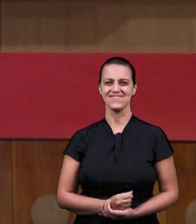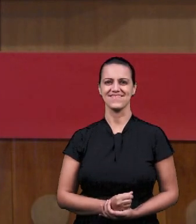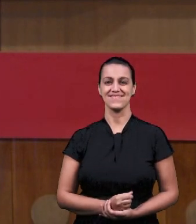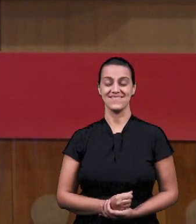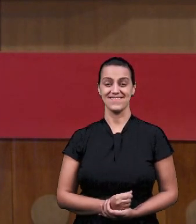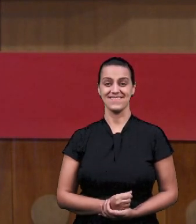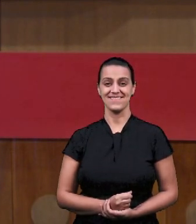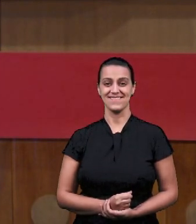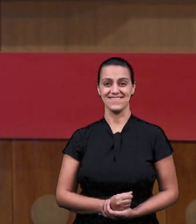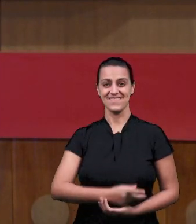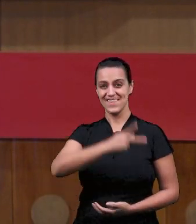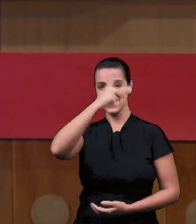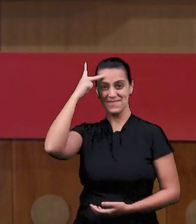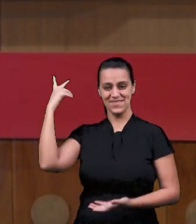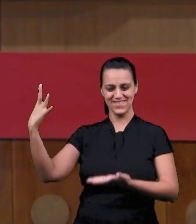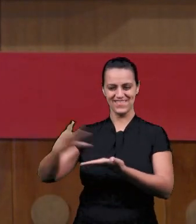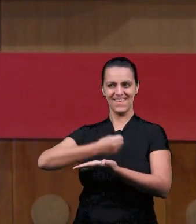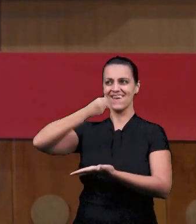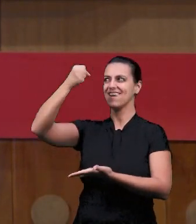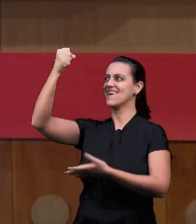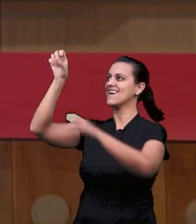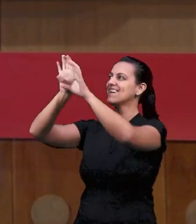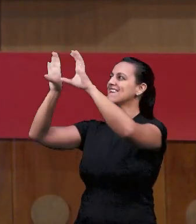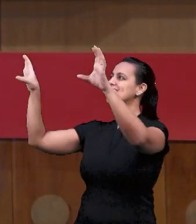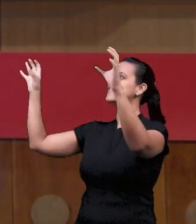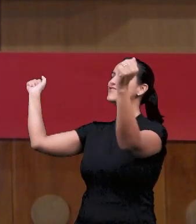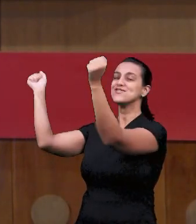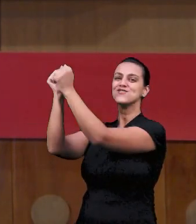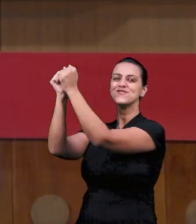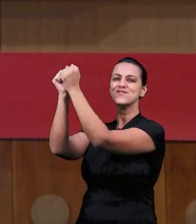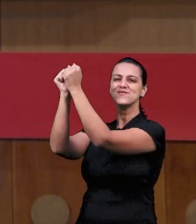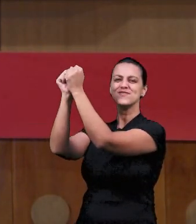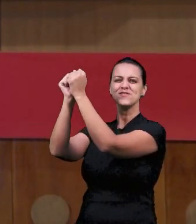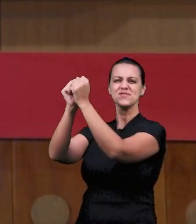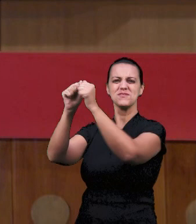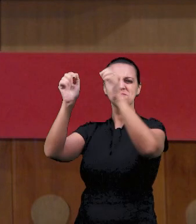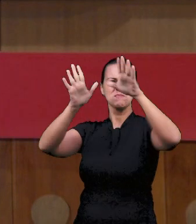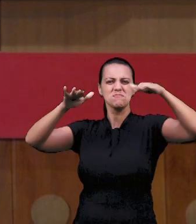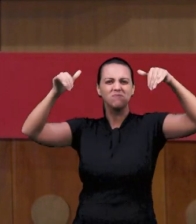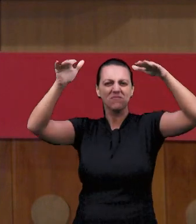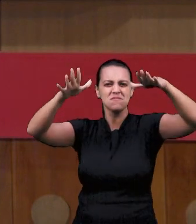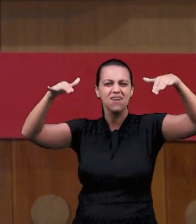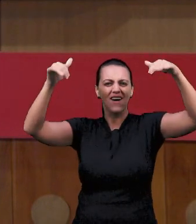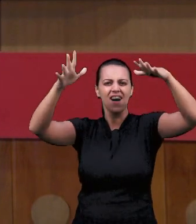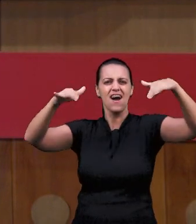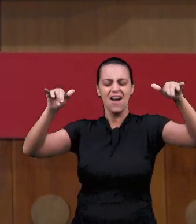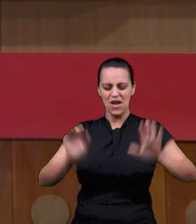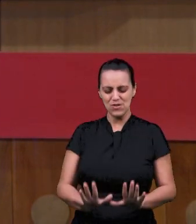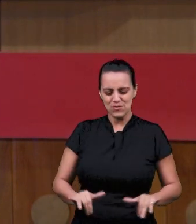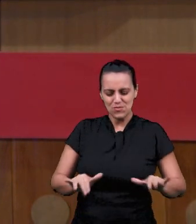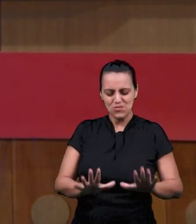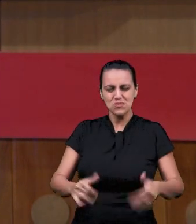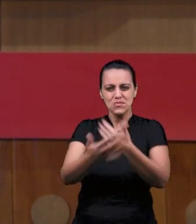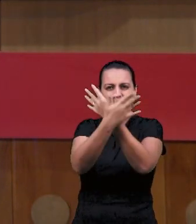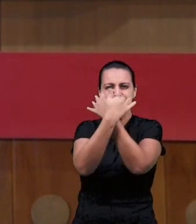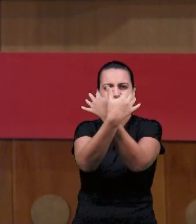os que vão ser arrebatados todos juntos, os querubins, os arcanjos, os serafins.